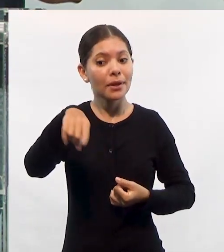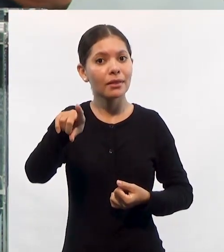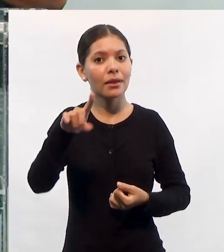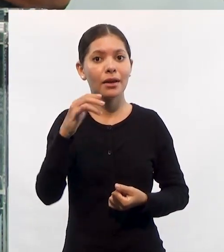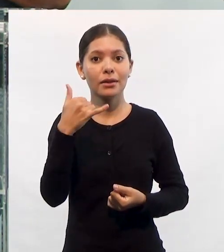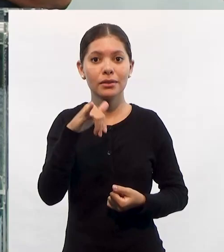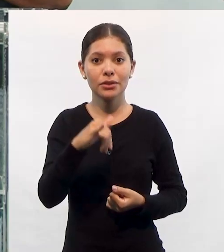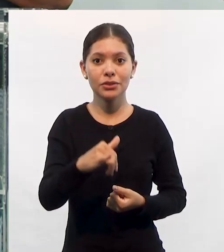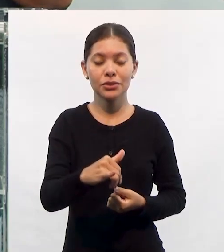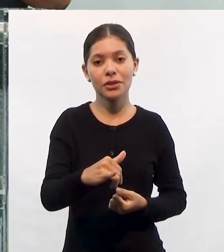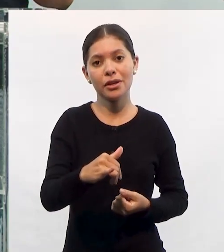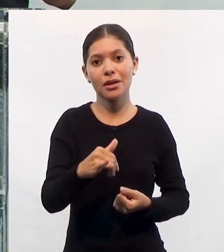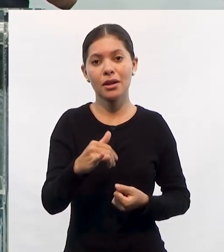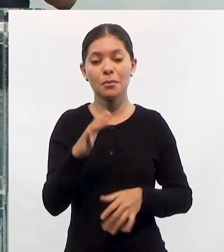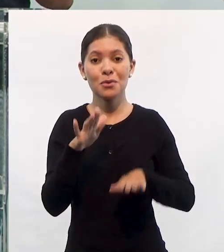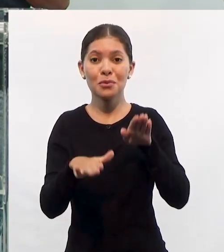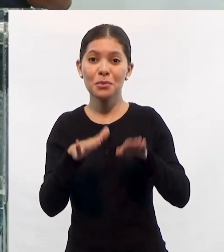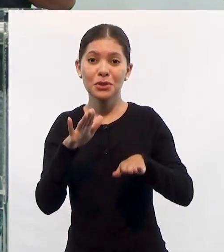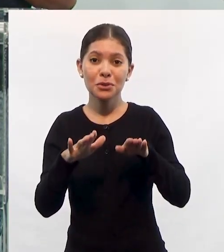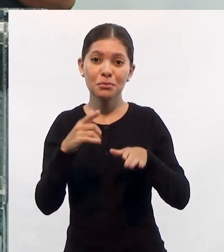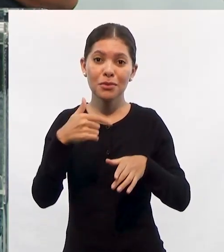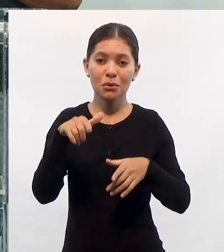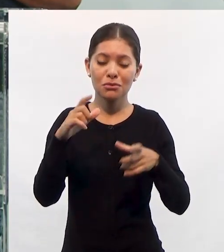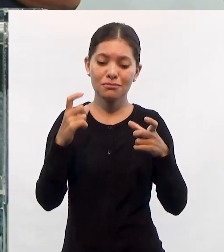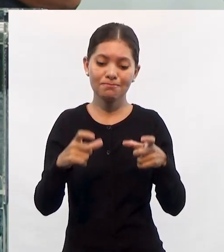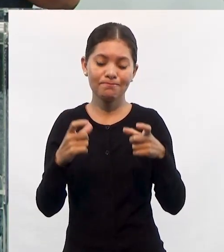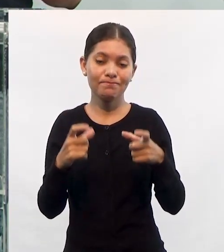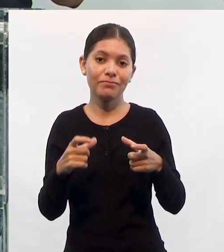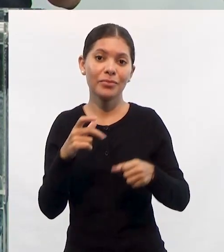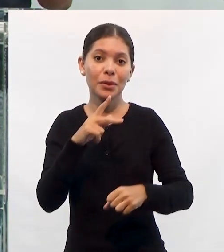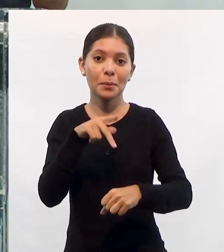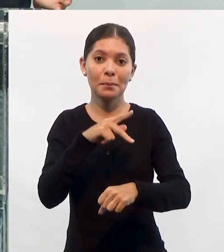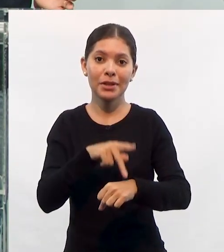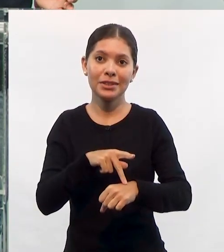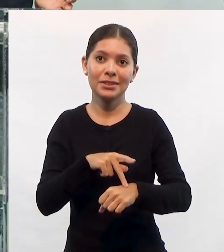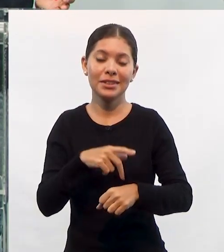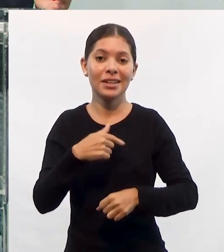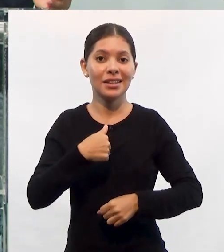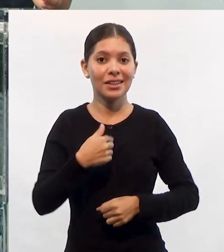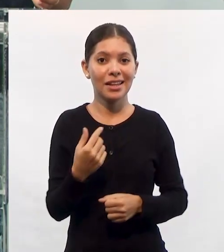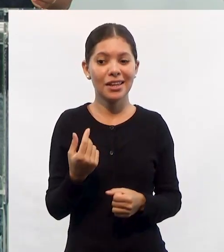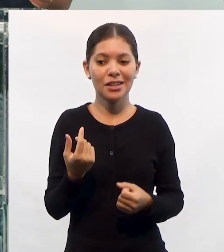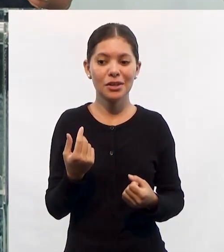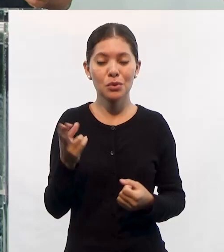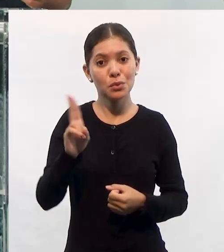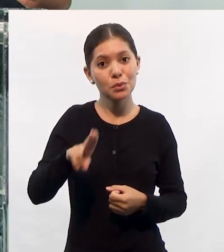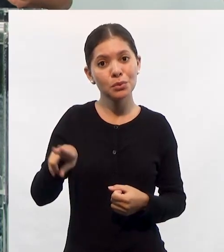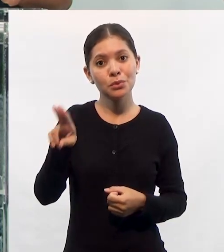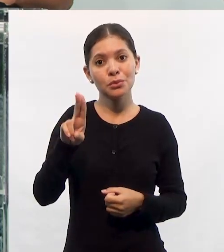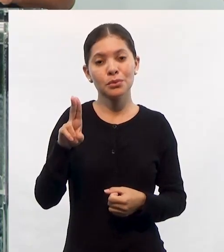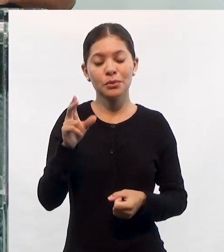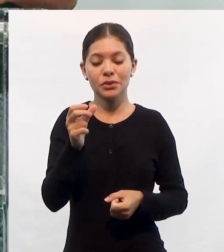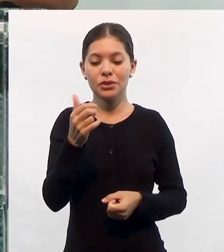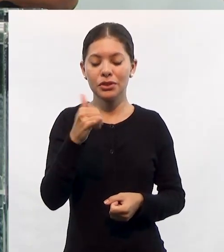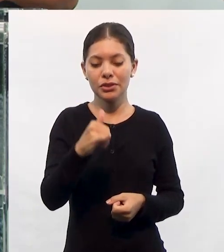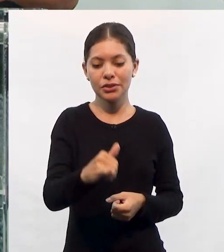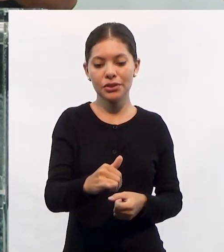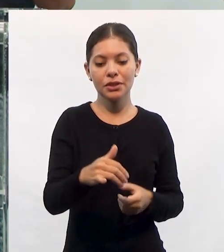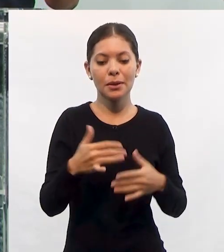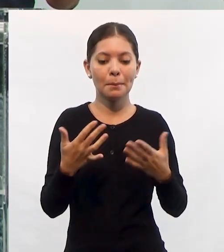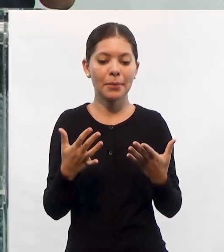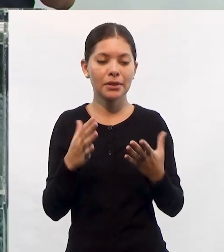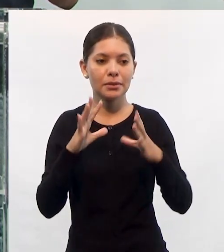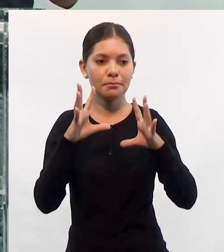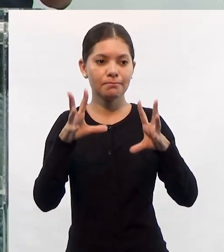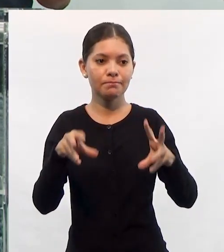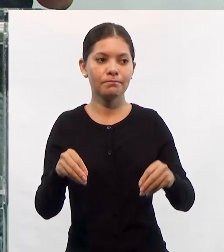energia, provavelmente, para outros locais do país. Apesar de nós termos um consumo de energia aqui em Rondônia, a